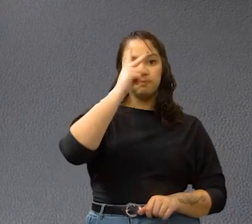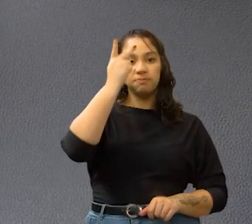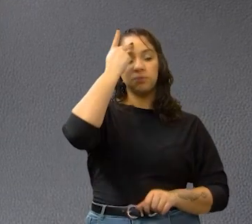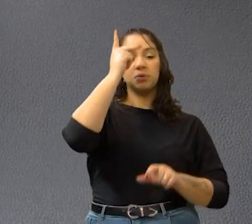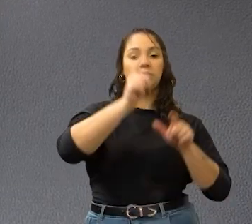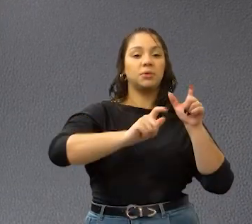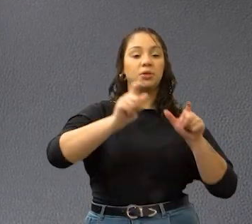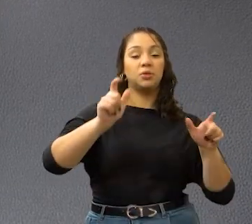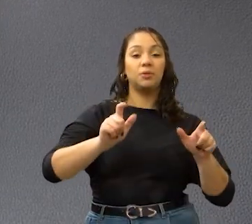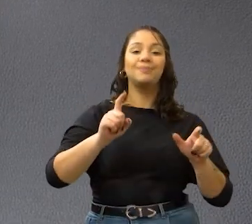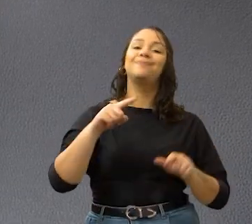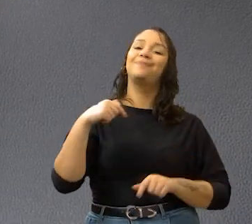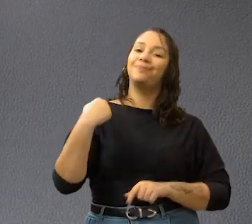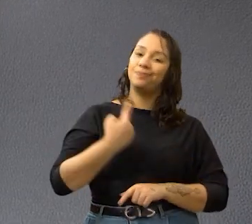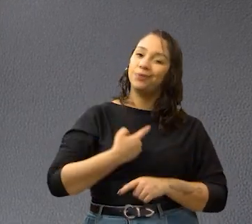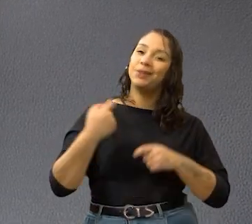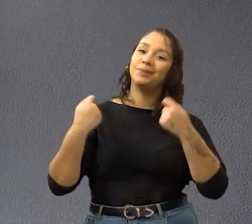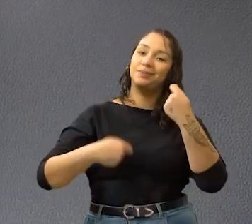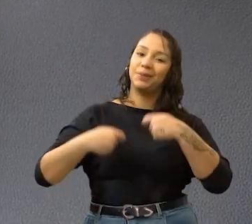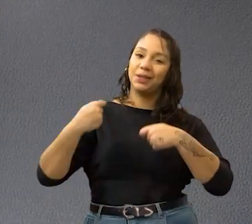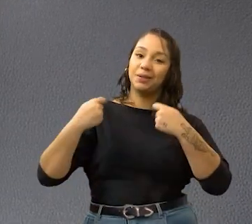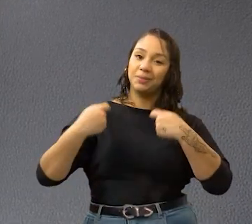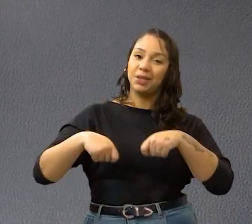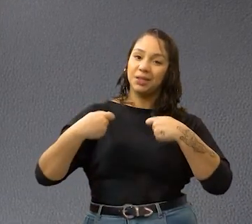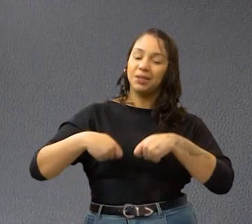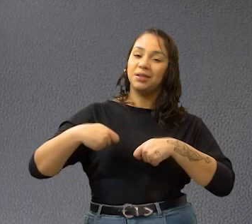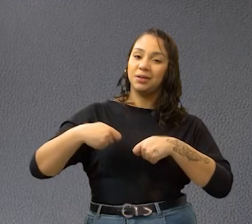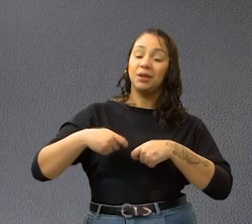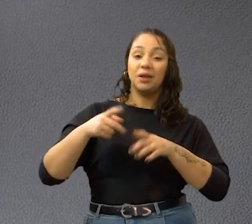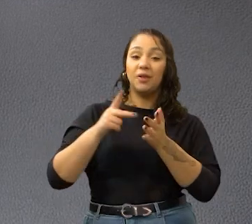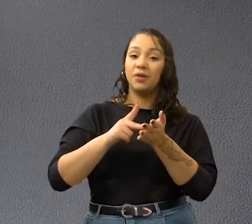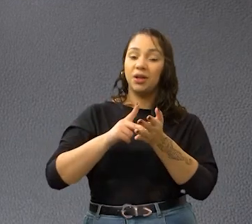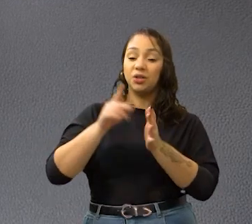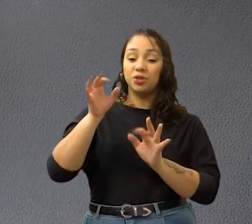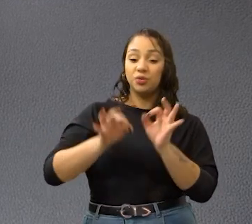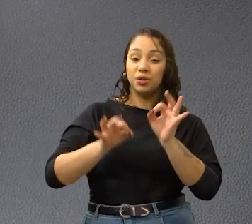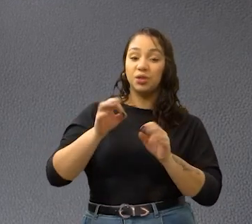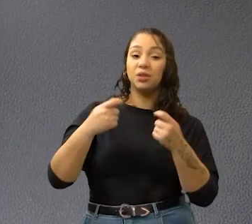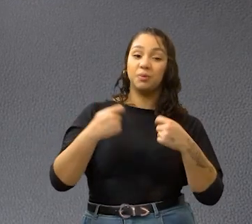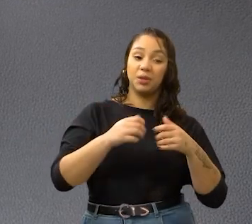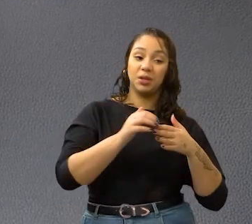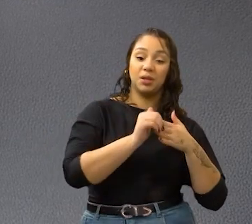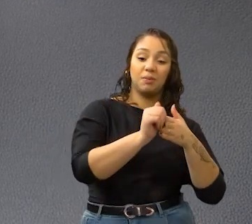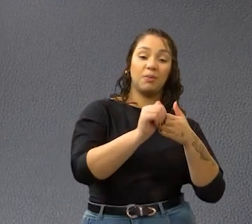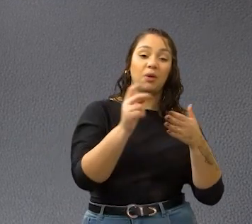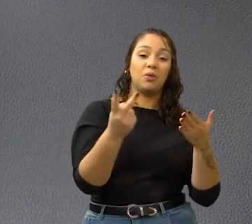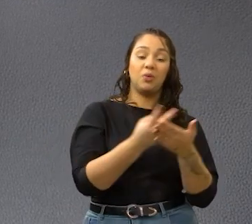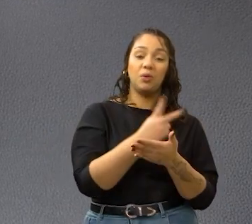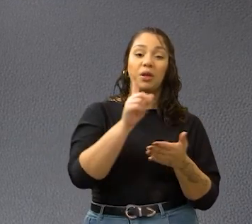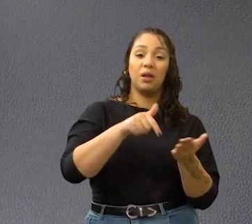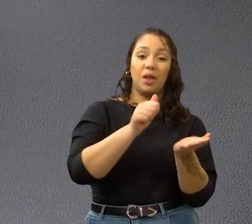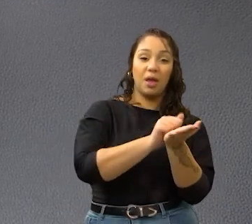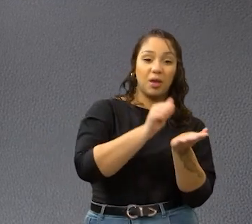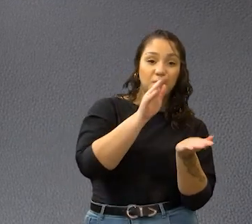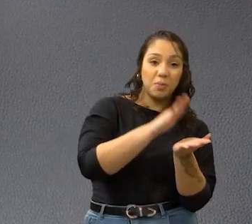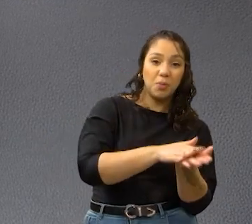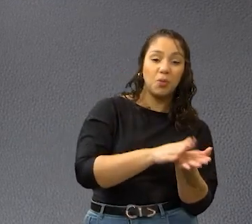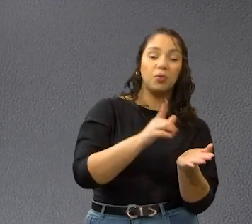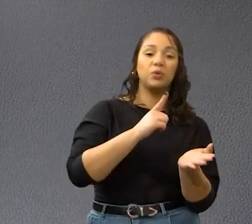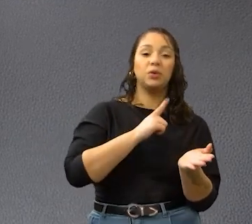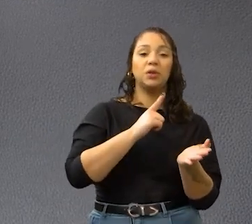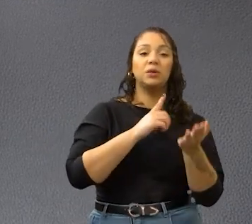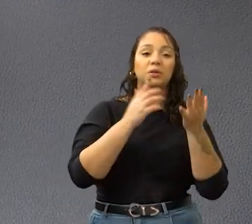a mentalidade das pessoas, a gente precisa buscar, a justiça precisa encaminhar esses casos, com